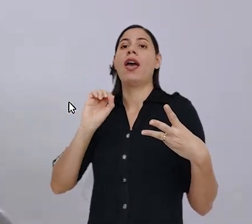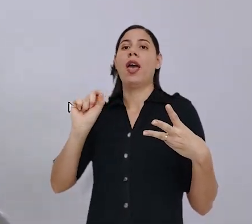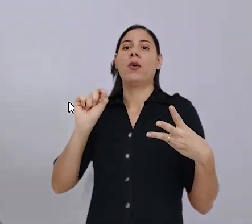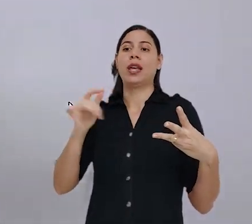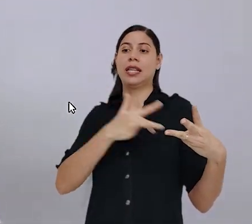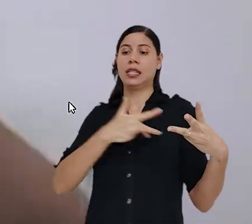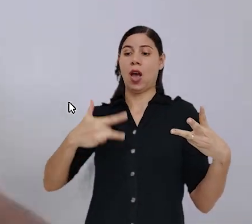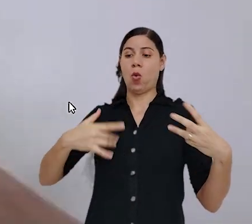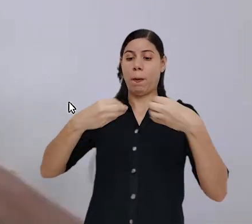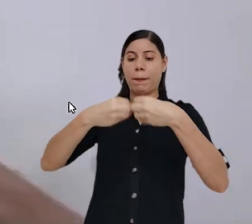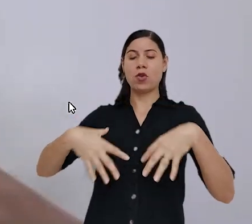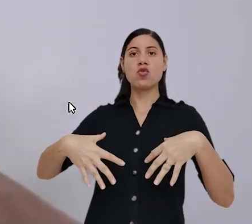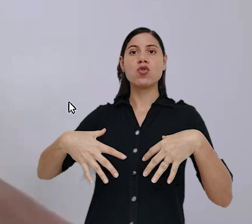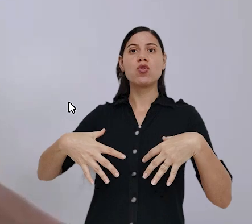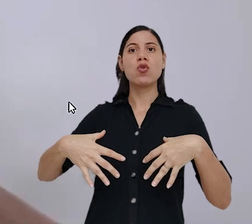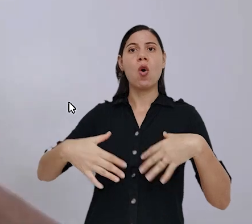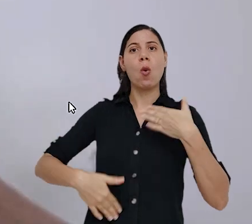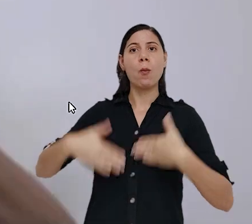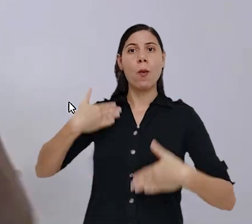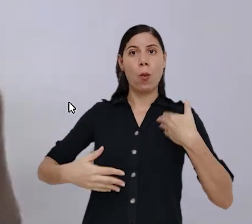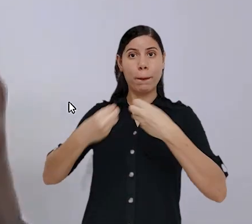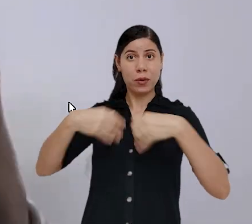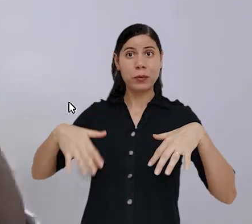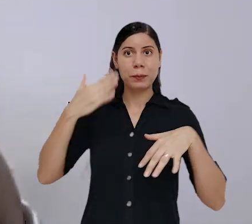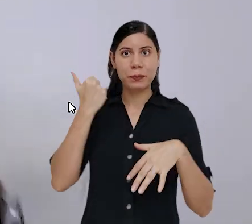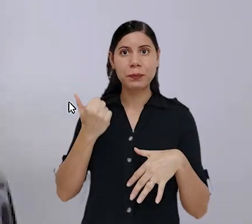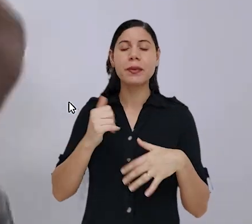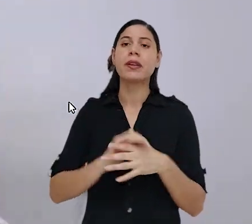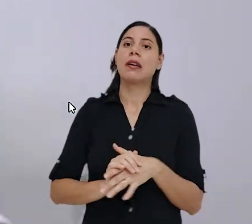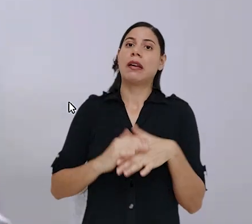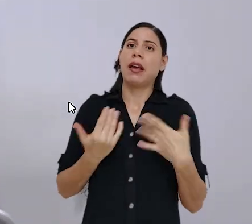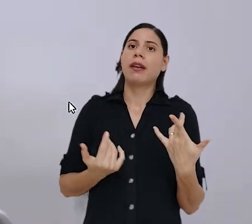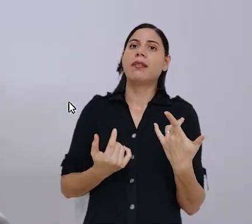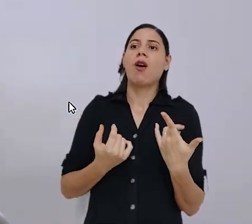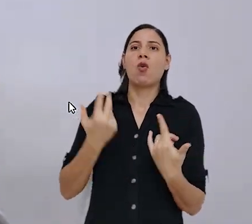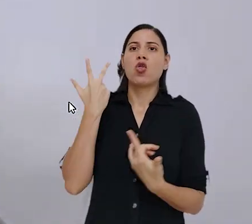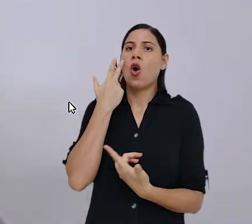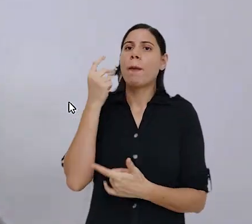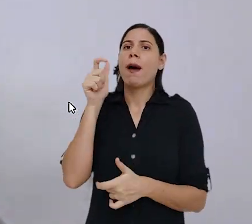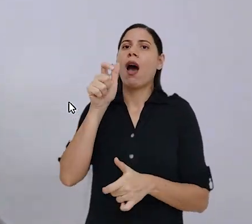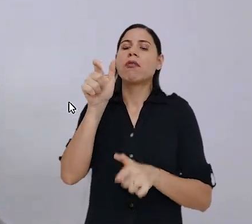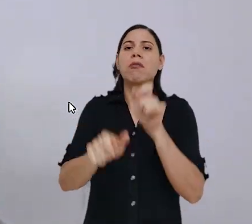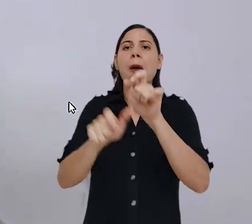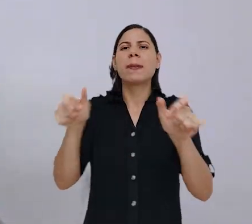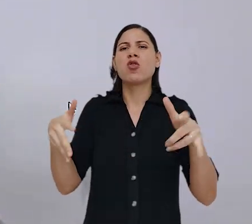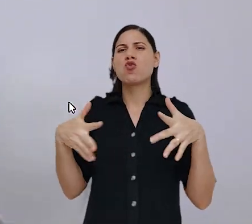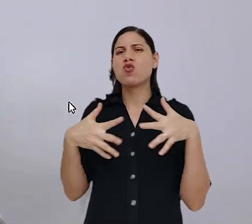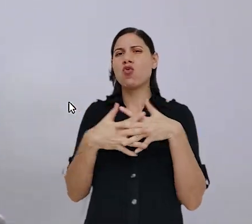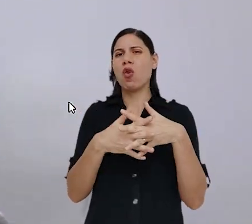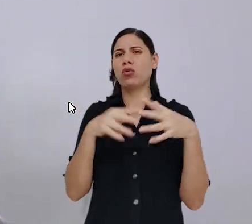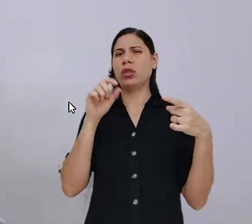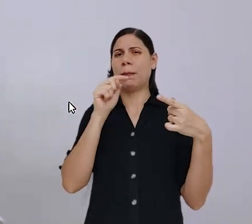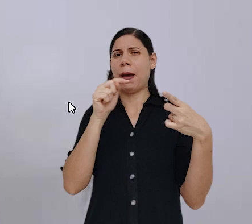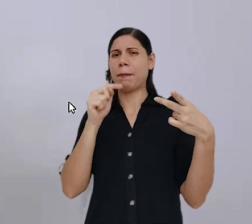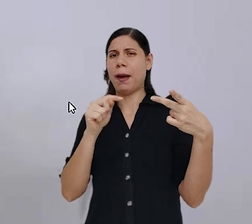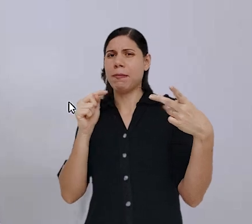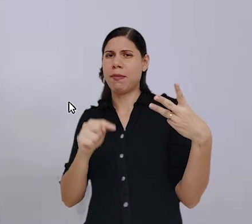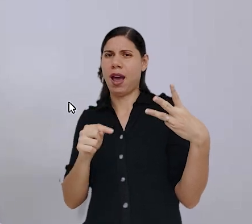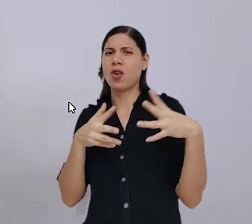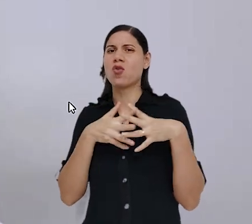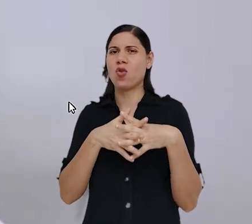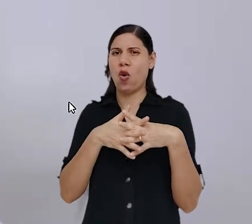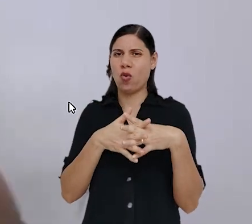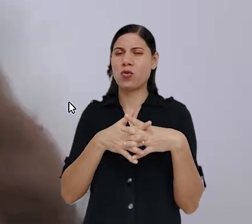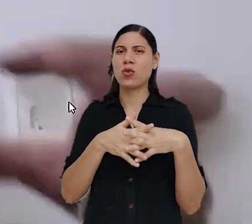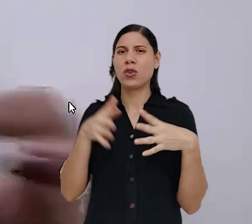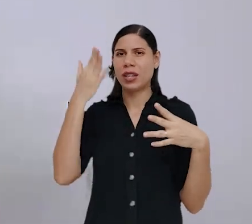minha saúde ou à minha integridade física. Então, as pessoas normalmente elas têm a gente observa uma pequena confusão